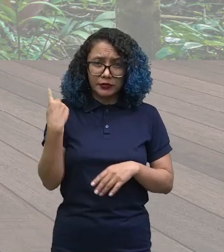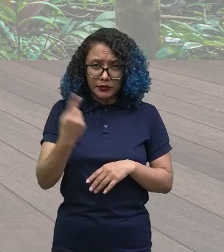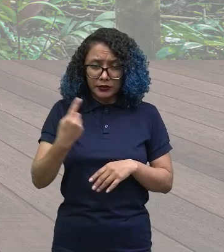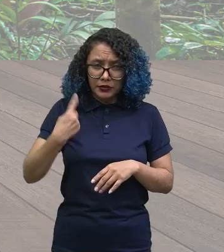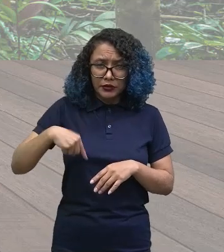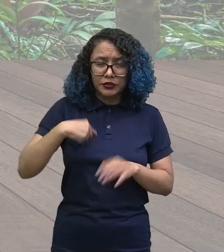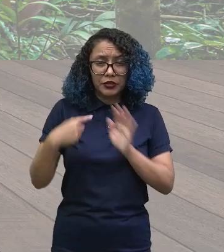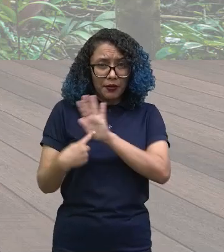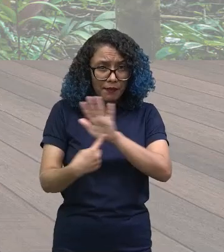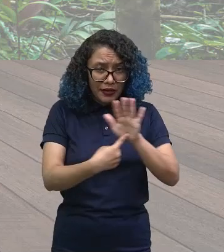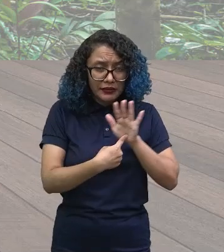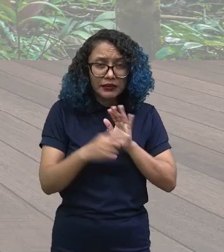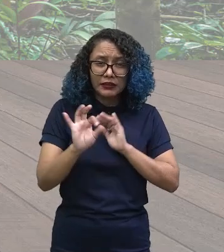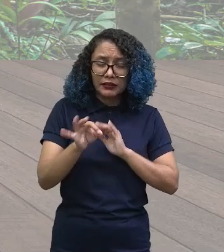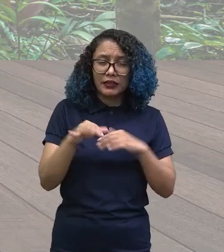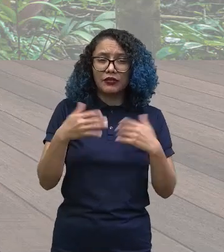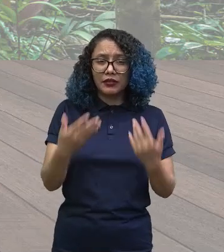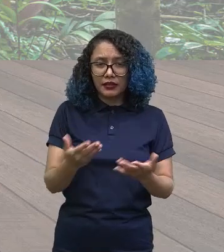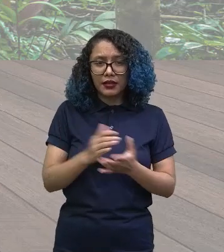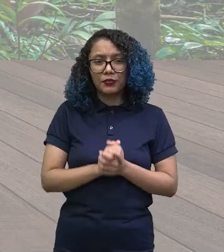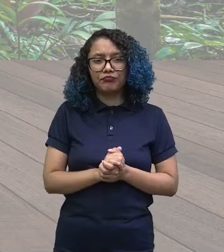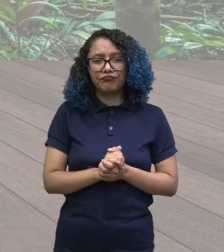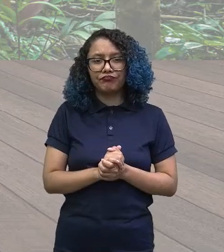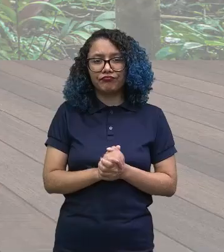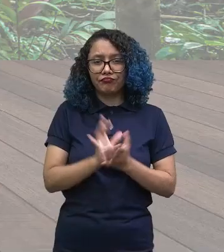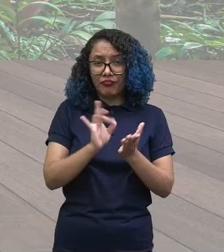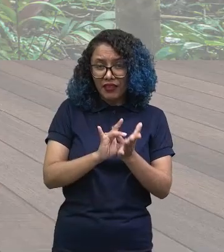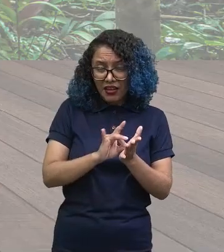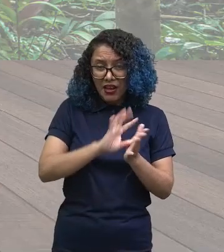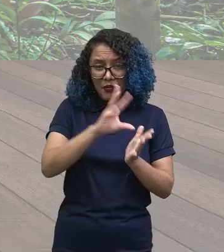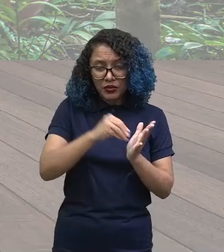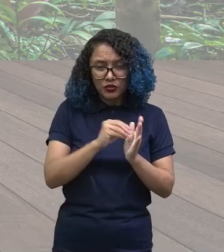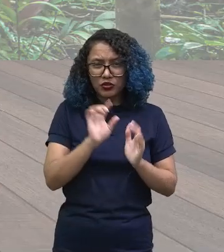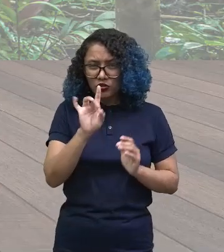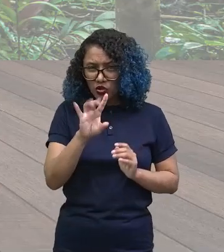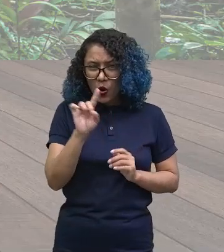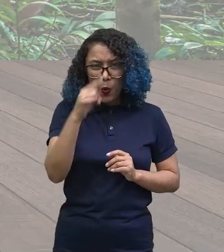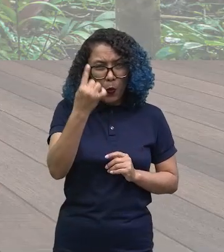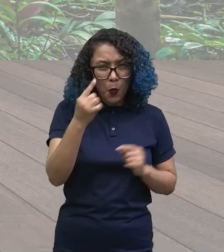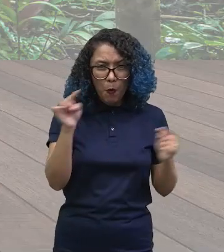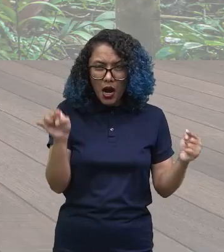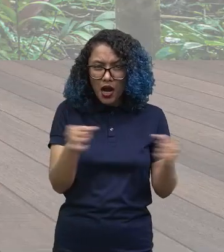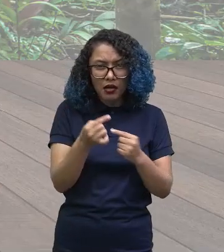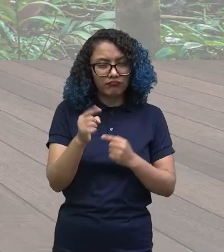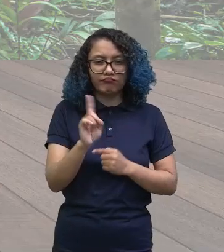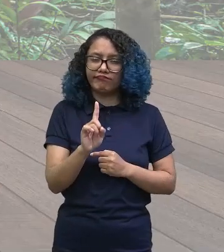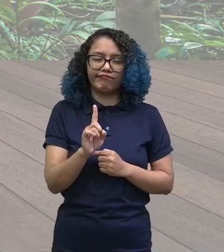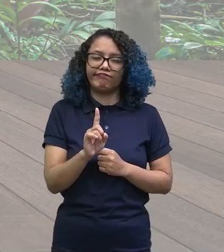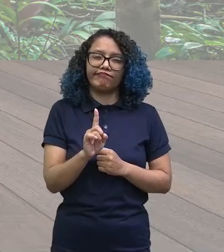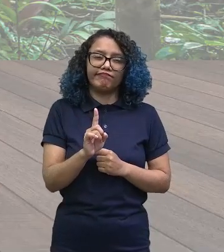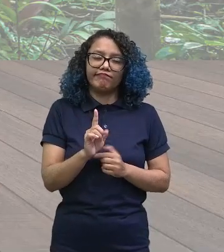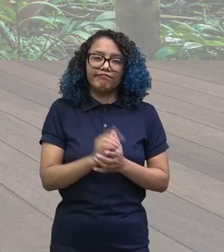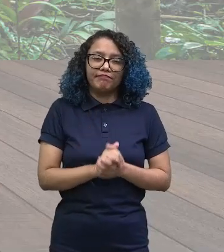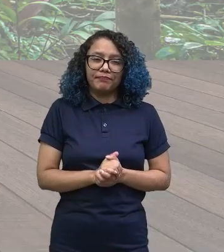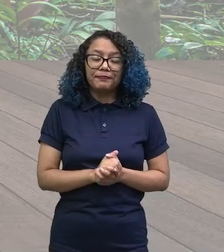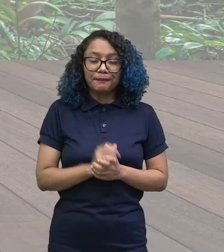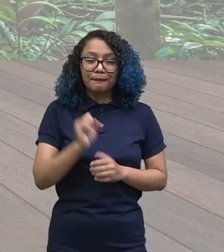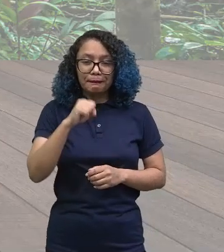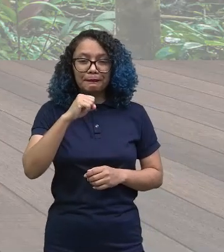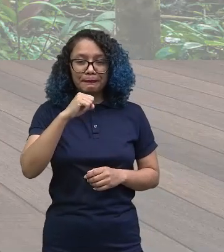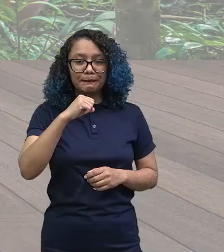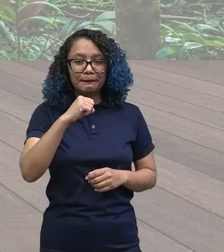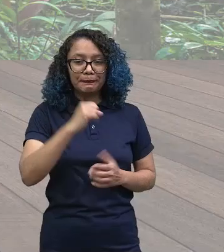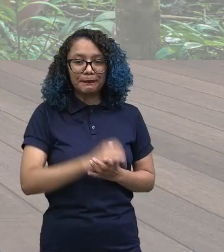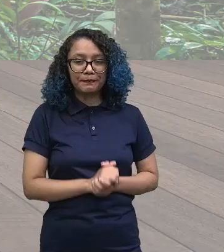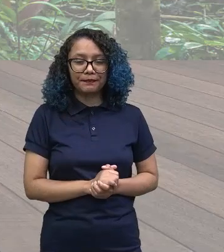também. Essa realidade amazônica, com certeza, não vai ser uma única ODS que vai abarcar todas essas necessidades, Daisson? É isso aí, que